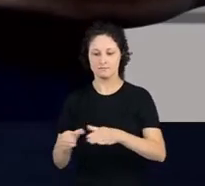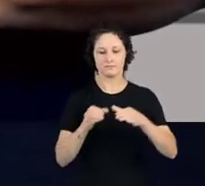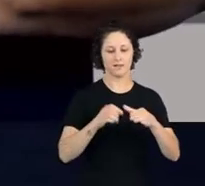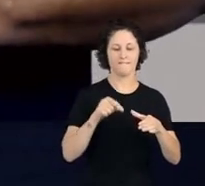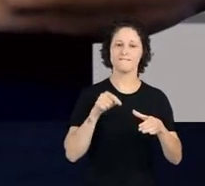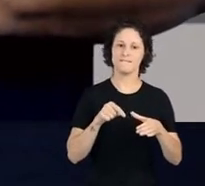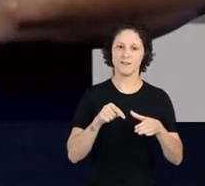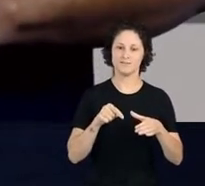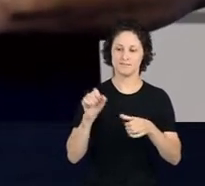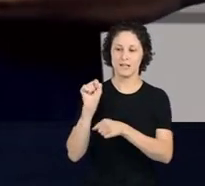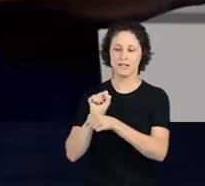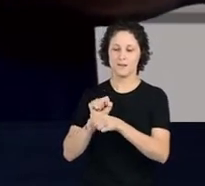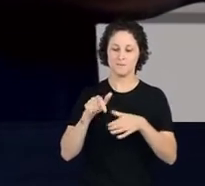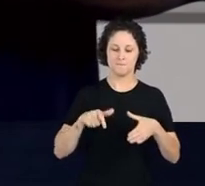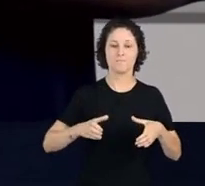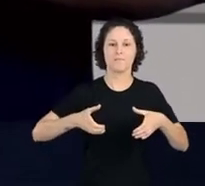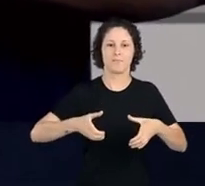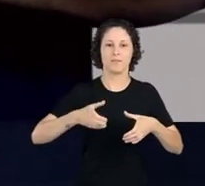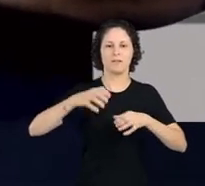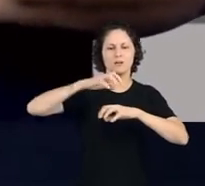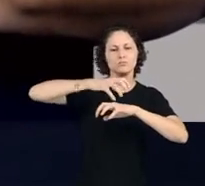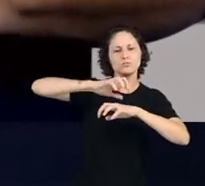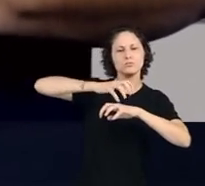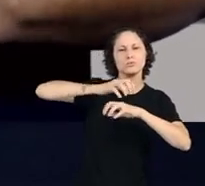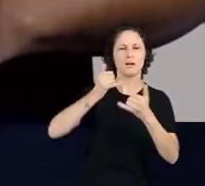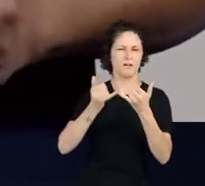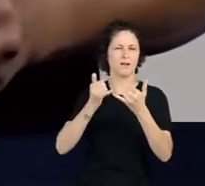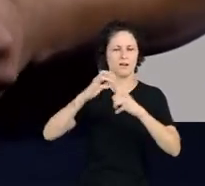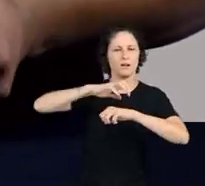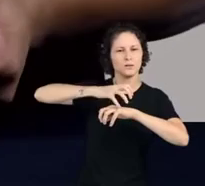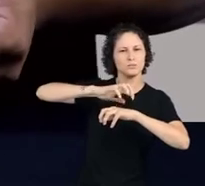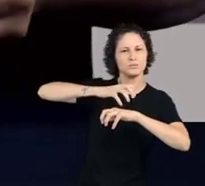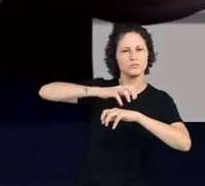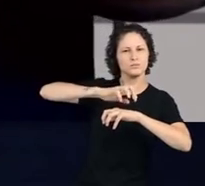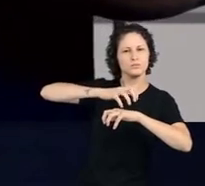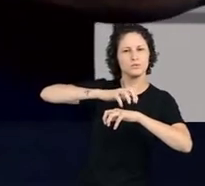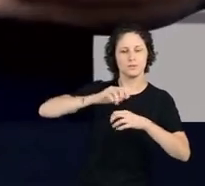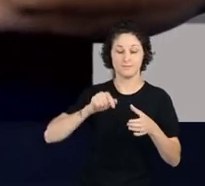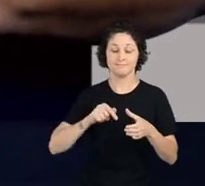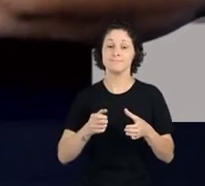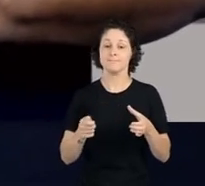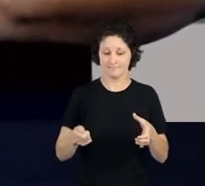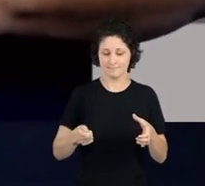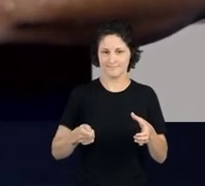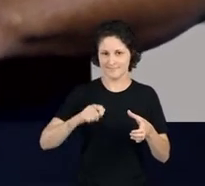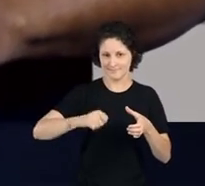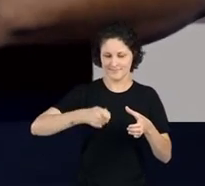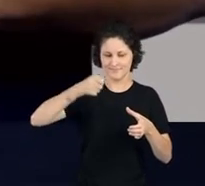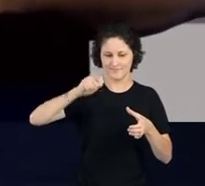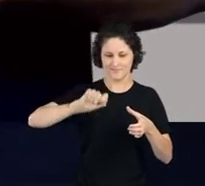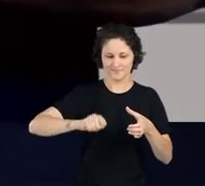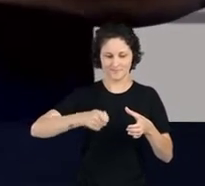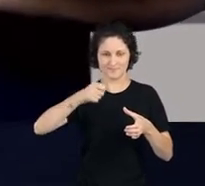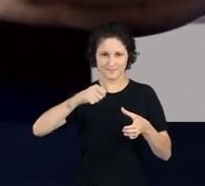aspecto aqui, ó, gelatinoso. Isso significa que está na hora de desligar o fogo. Em seguida, é só espalhar